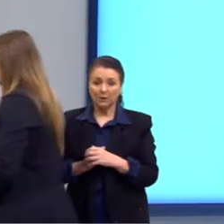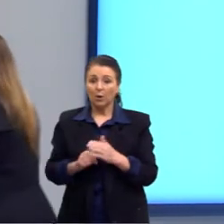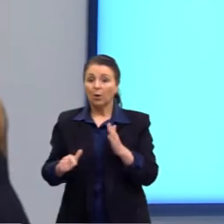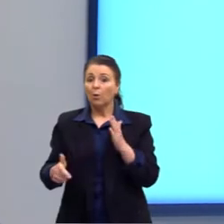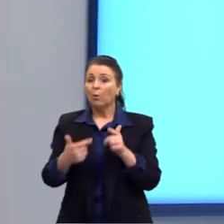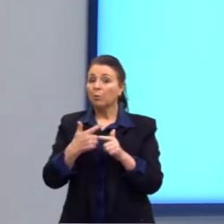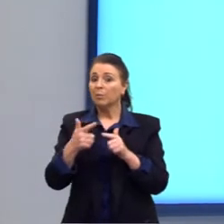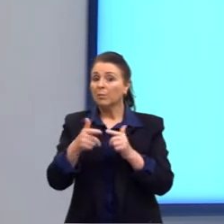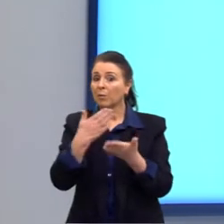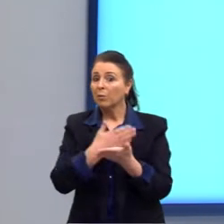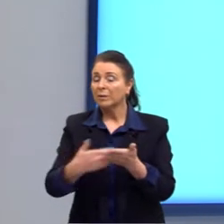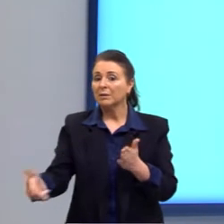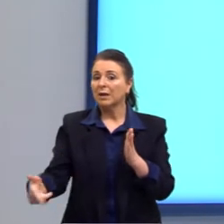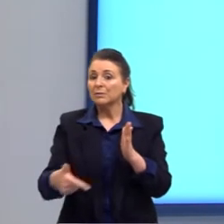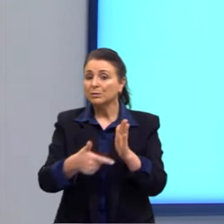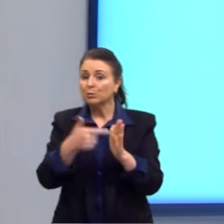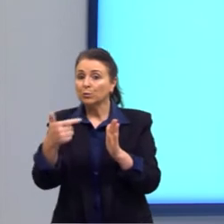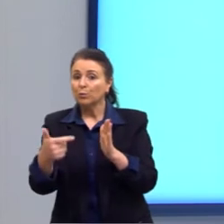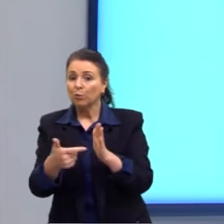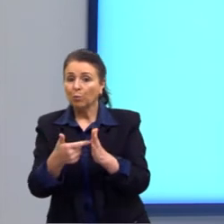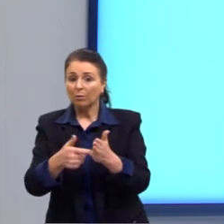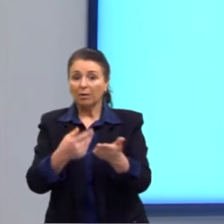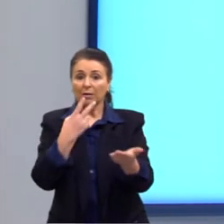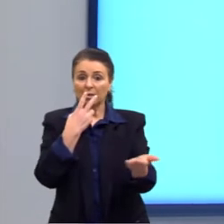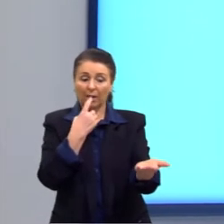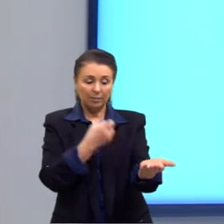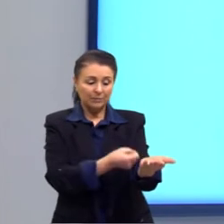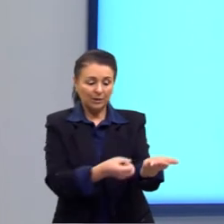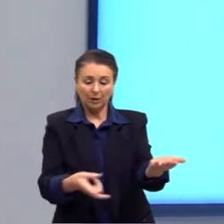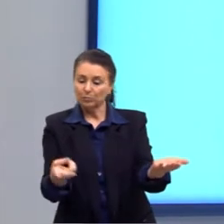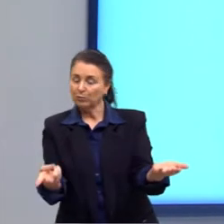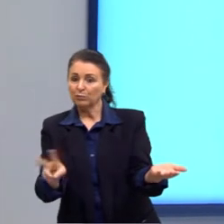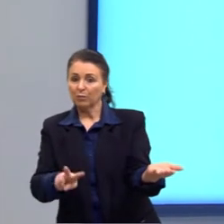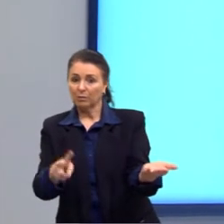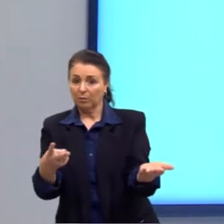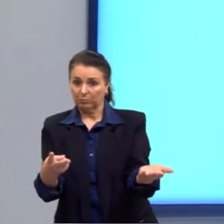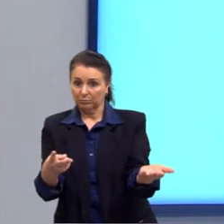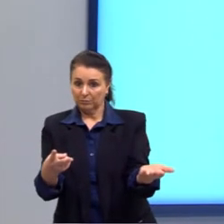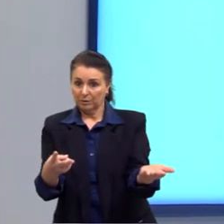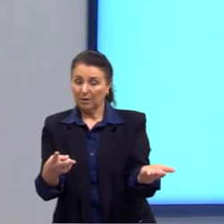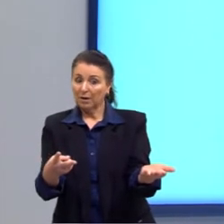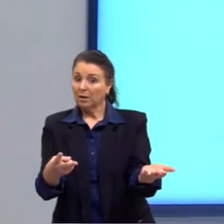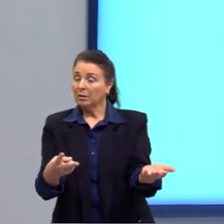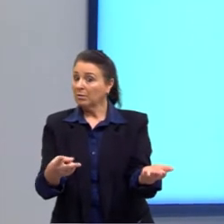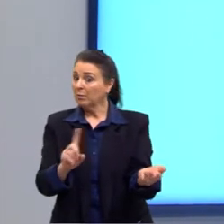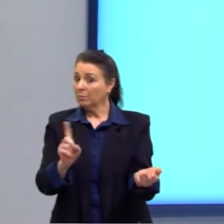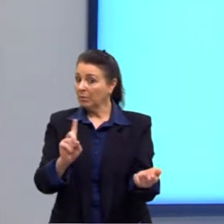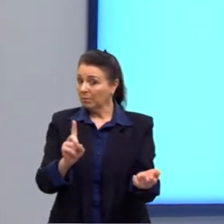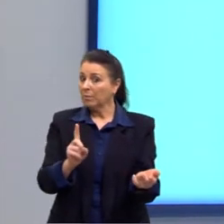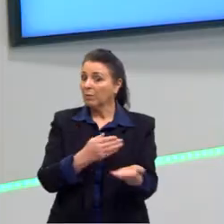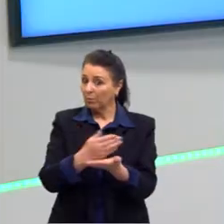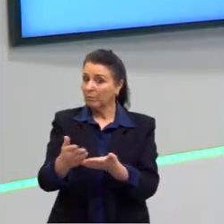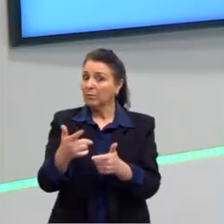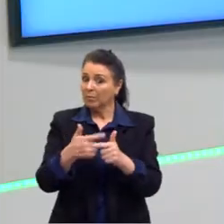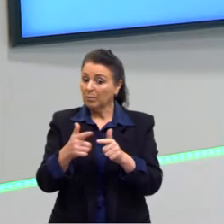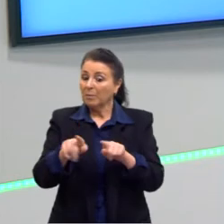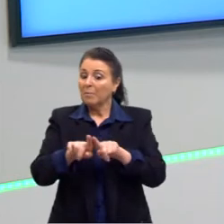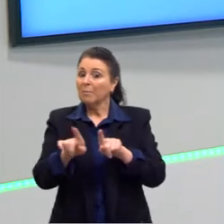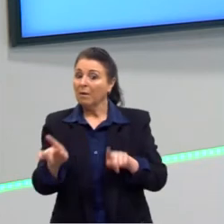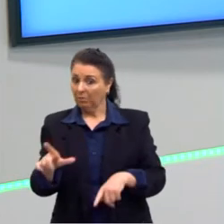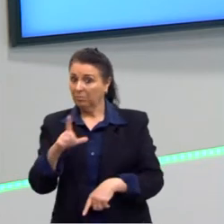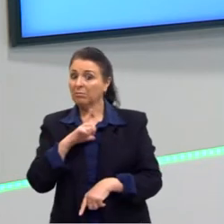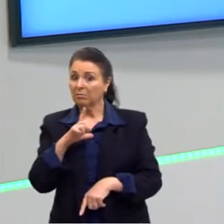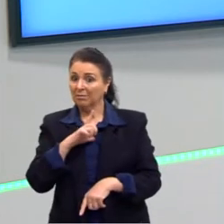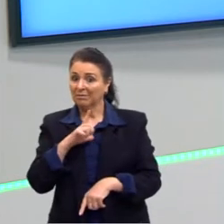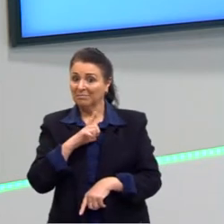tá na primeira até que não dá muito problema é para não dar né geralmente a gente nunca pode falar Nunca e sempre quando